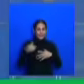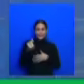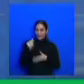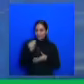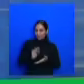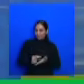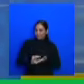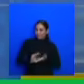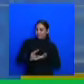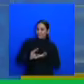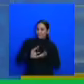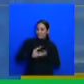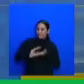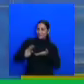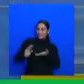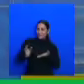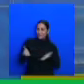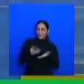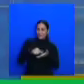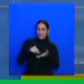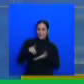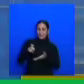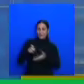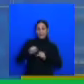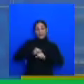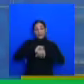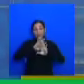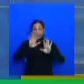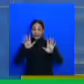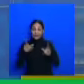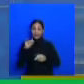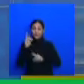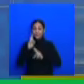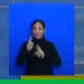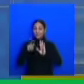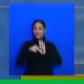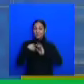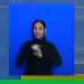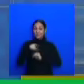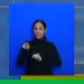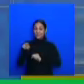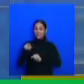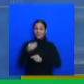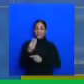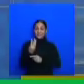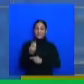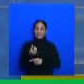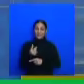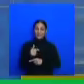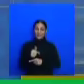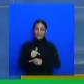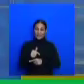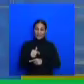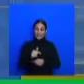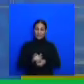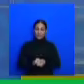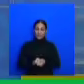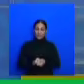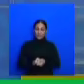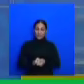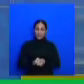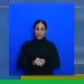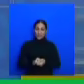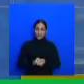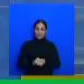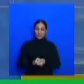prêmio espetacular da Mega Sena! E claro, tô na torcida aqui por todos vocês. 37! Primeiro